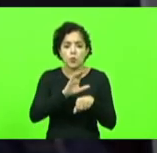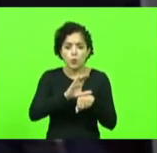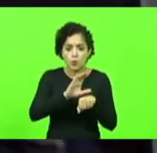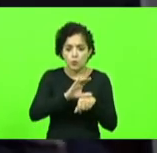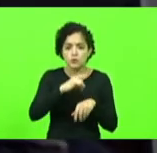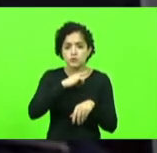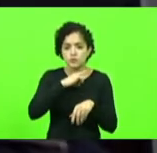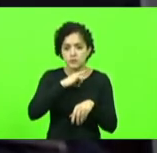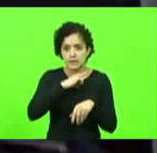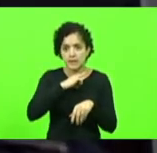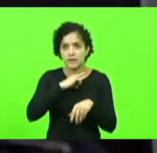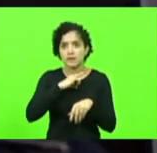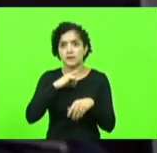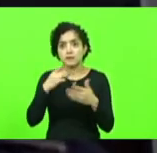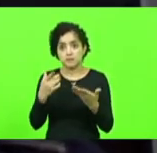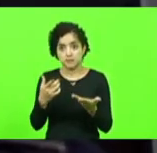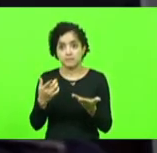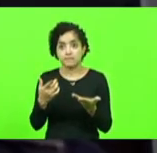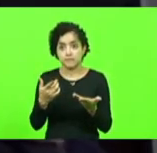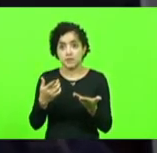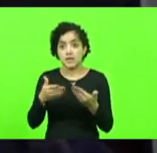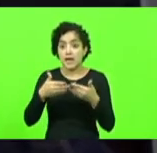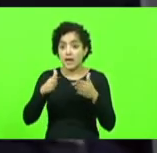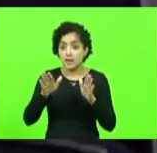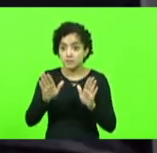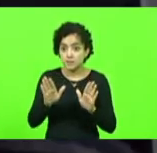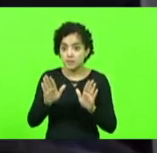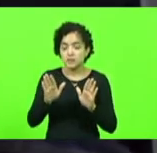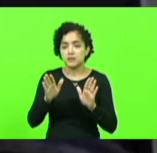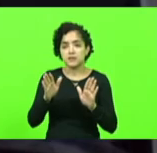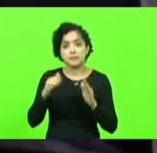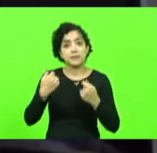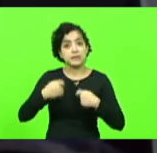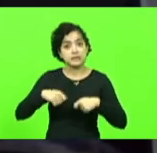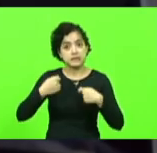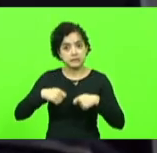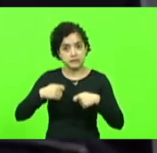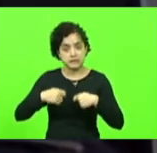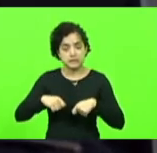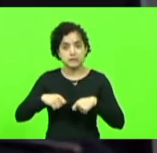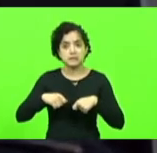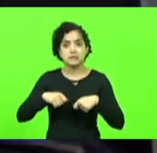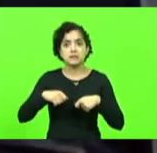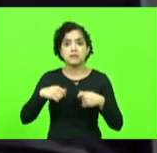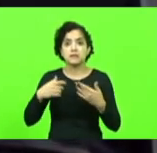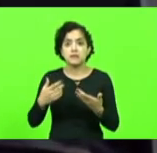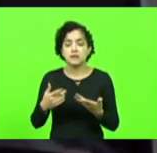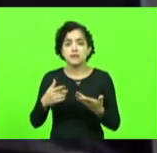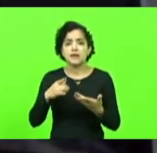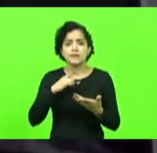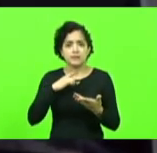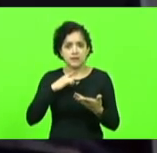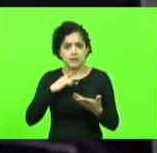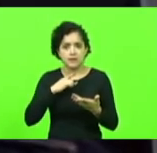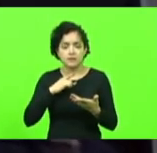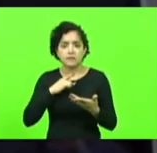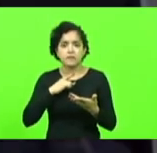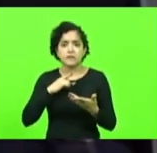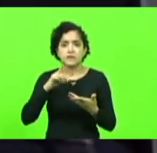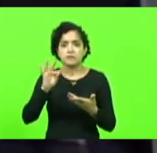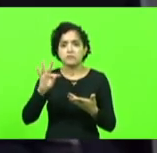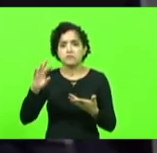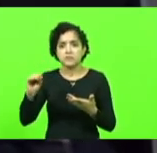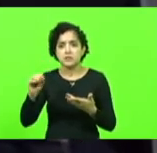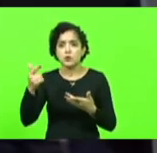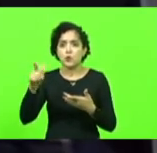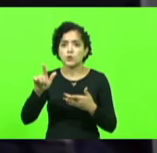que os cursos fossem abertos em outros locais. Né? Acho que teve a Uniplac em Lages, de terapia ocupacional, mas ela veio a fechar.